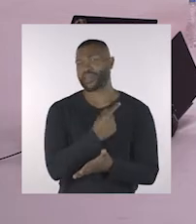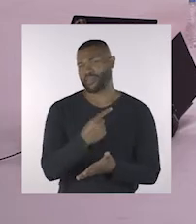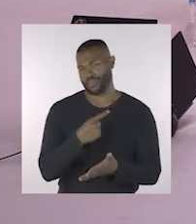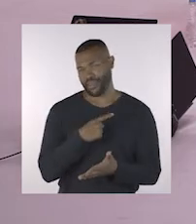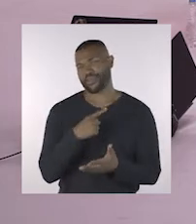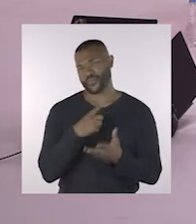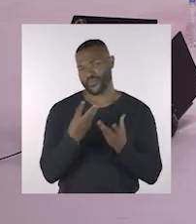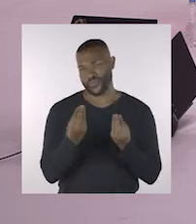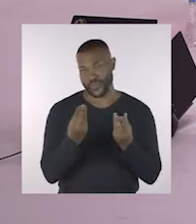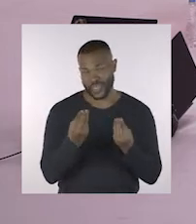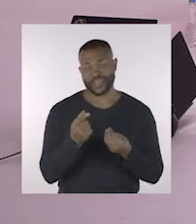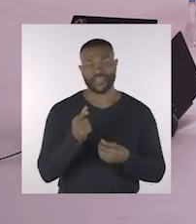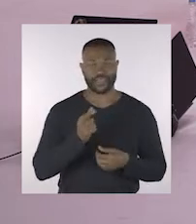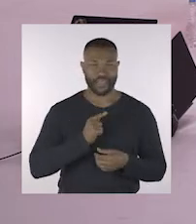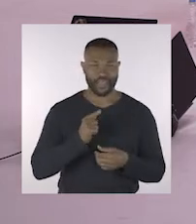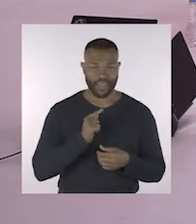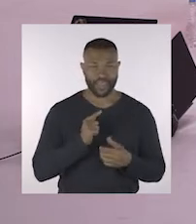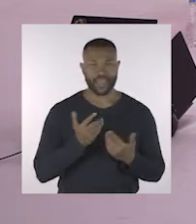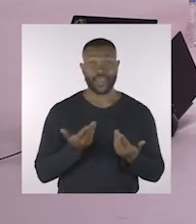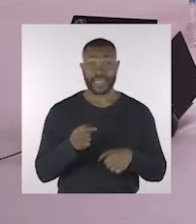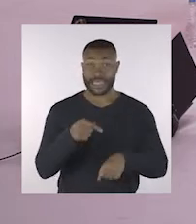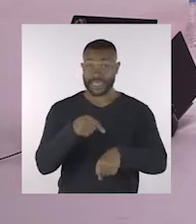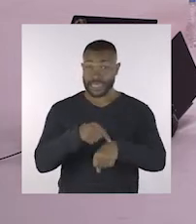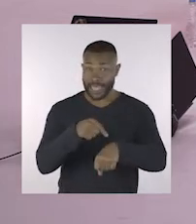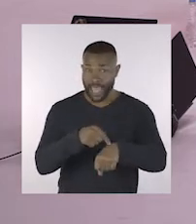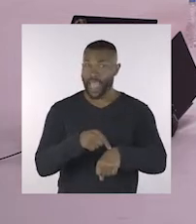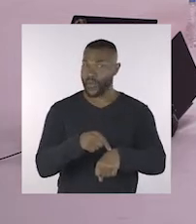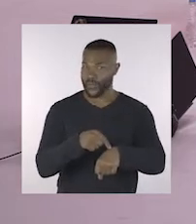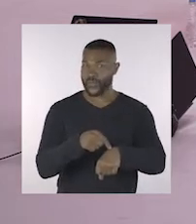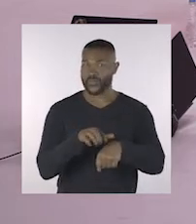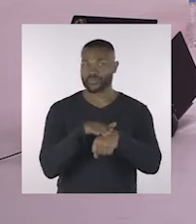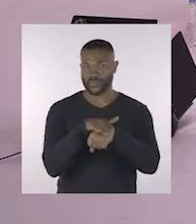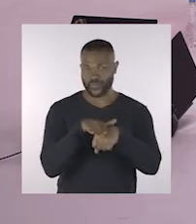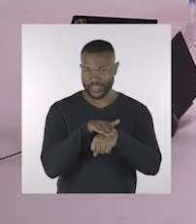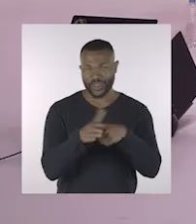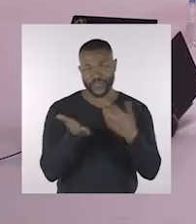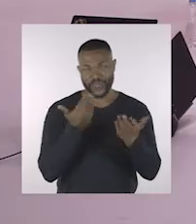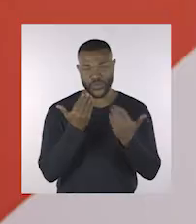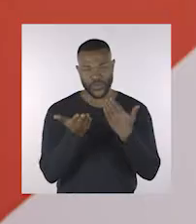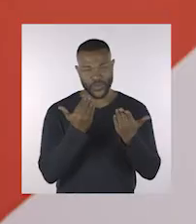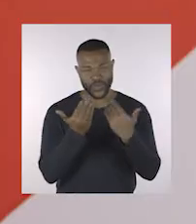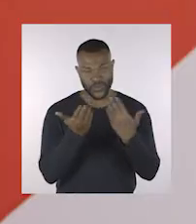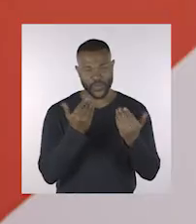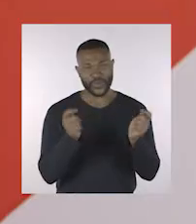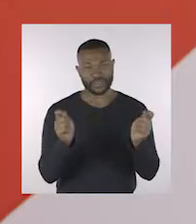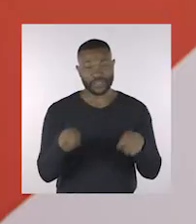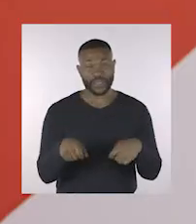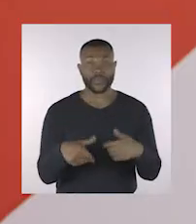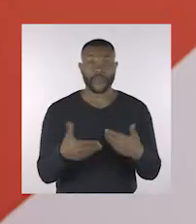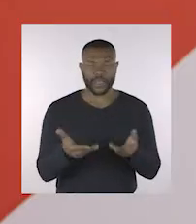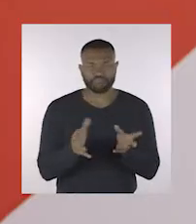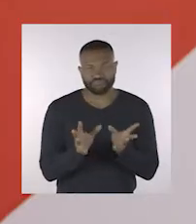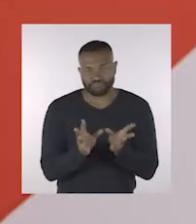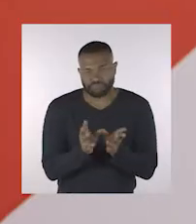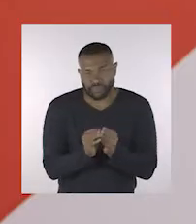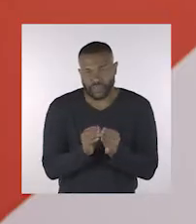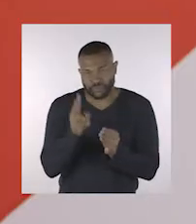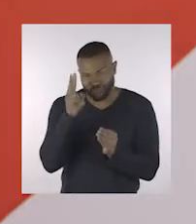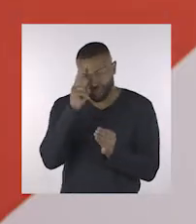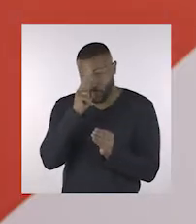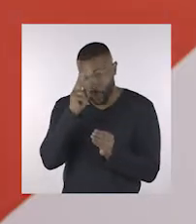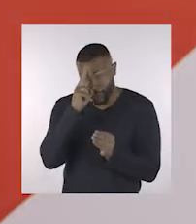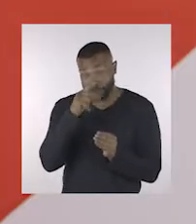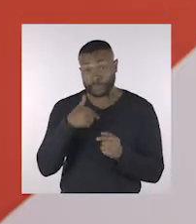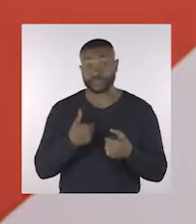bastante perguntas e nós vamos ter um nós tô tendo tempo danado aqui para conversar sobre isso mas de forma resumida